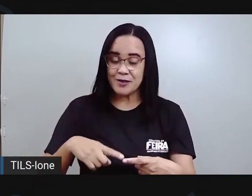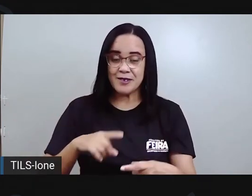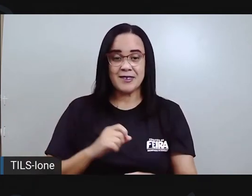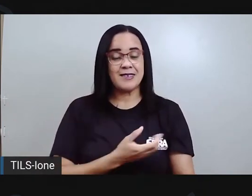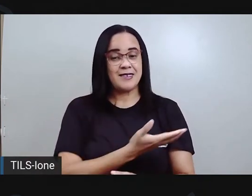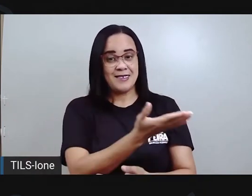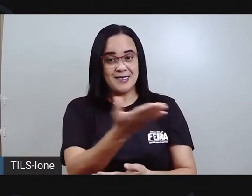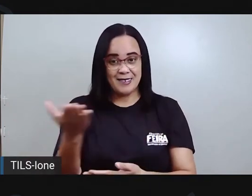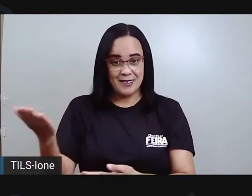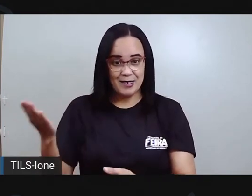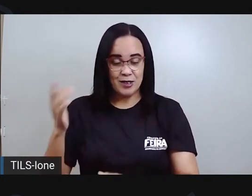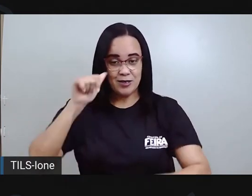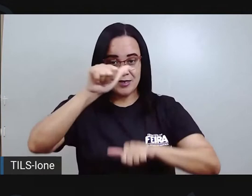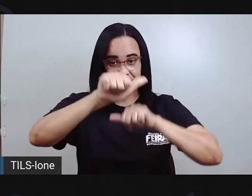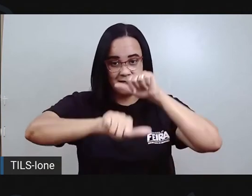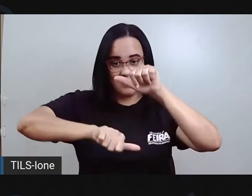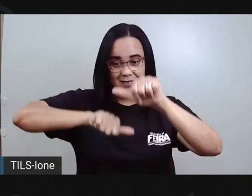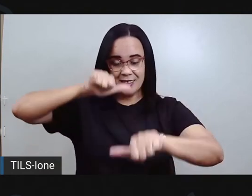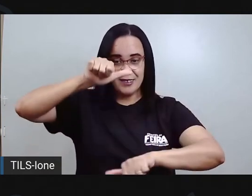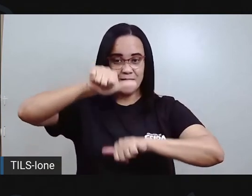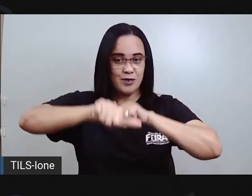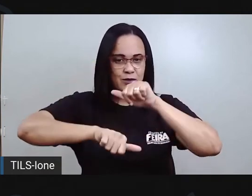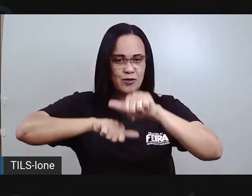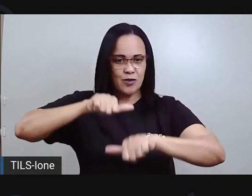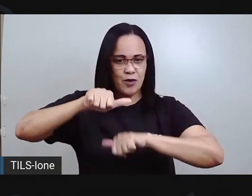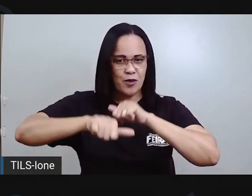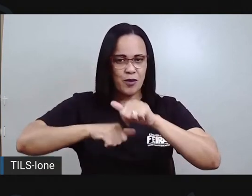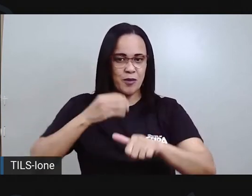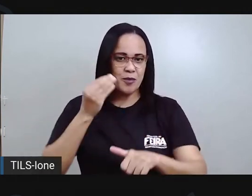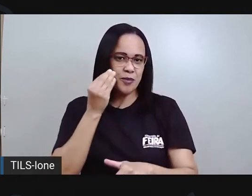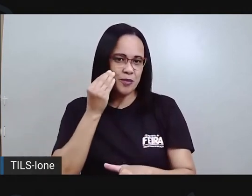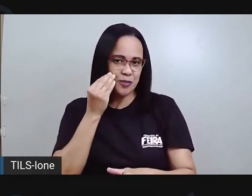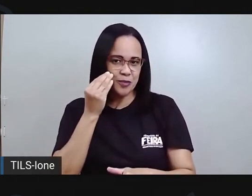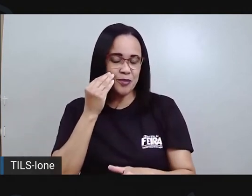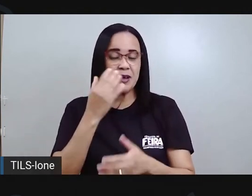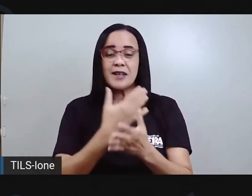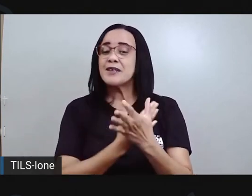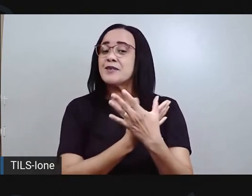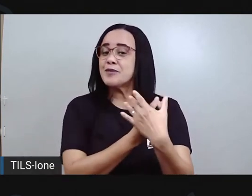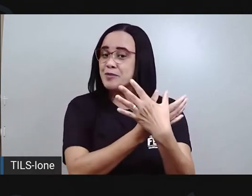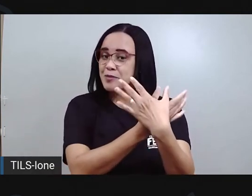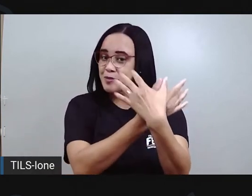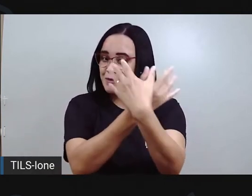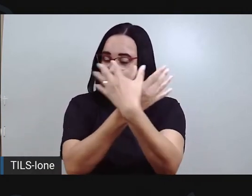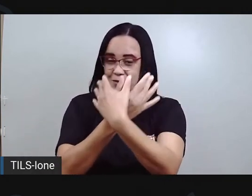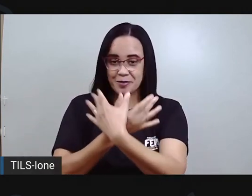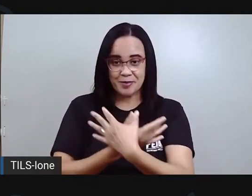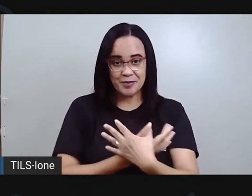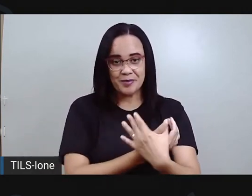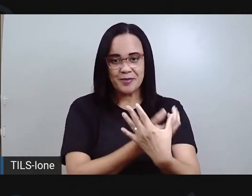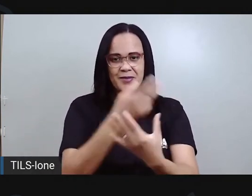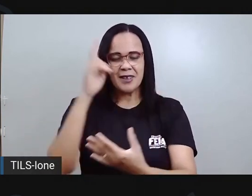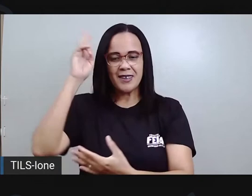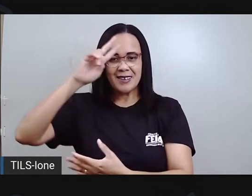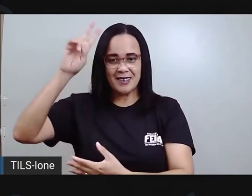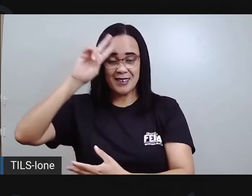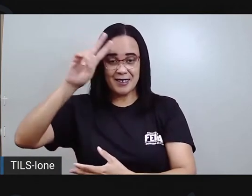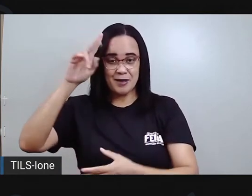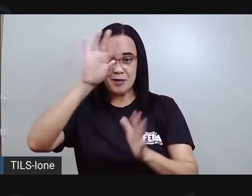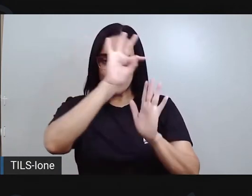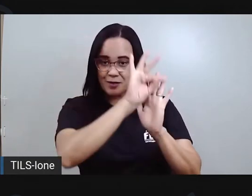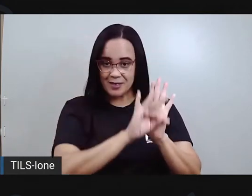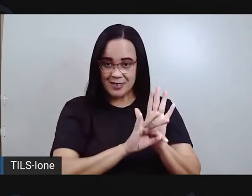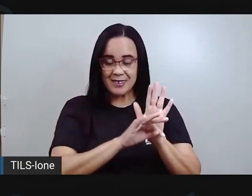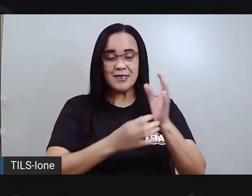vai transformar essa experiência em uma borboleta. Lembram da poesia do Vinícius de Moraes?